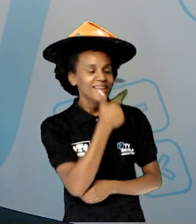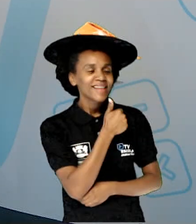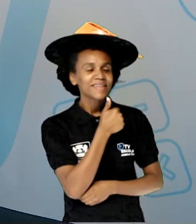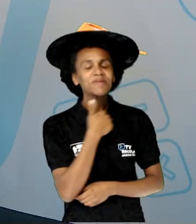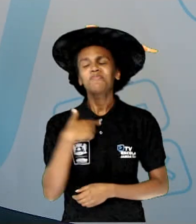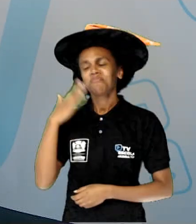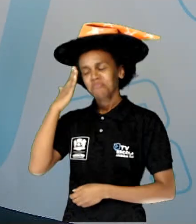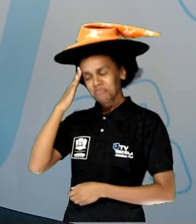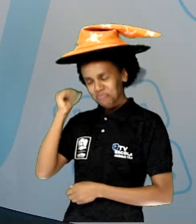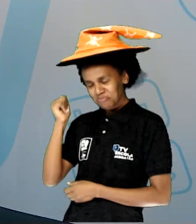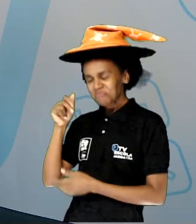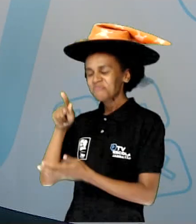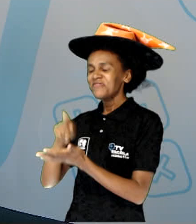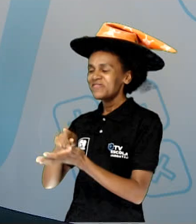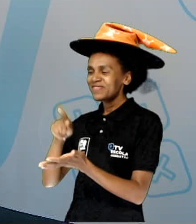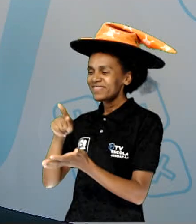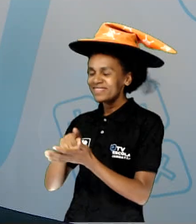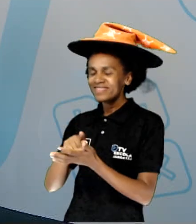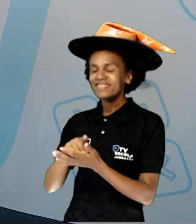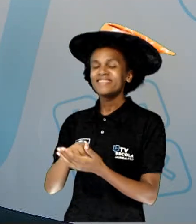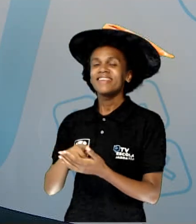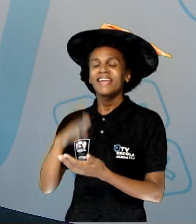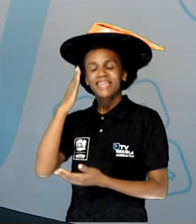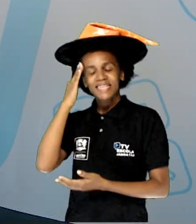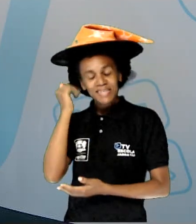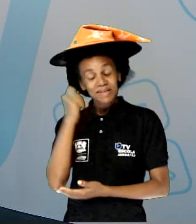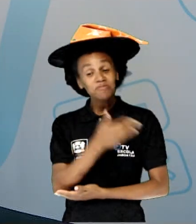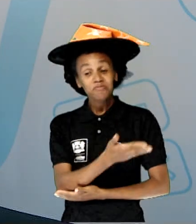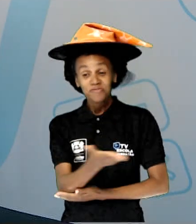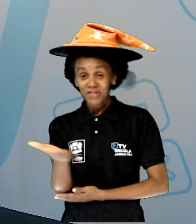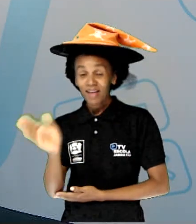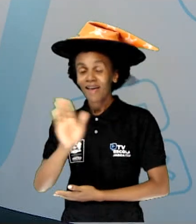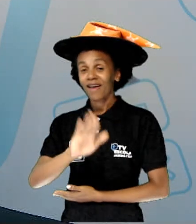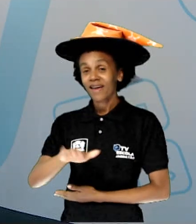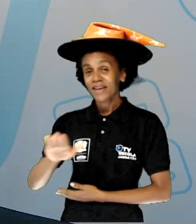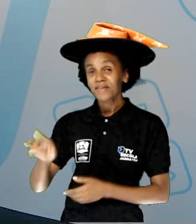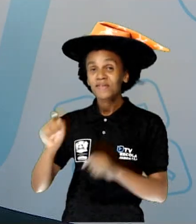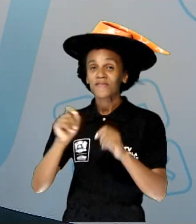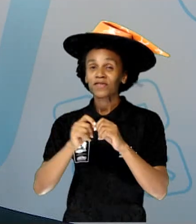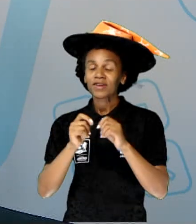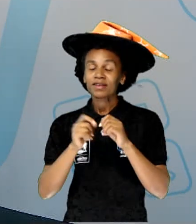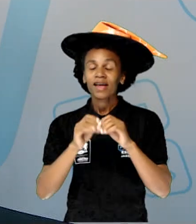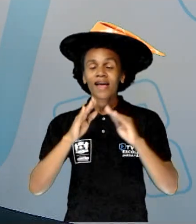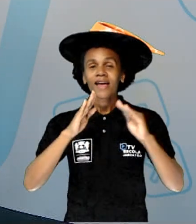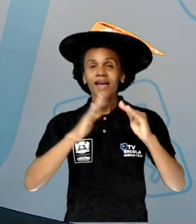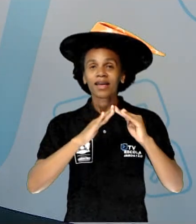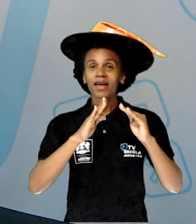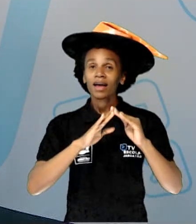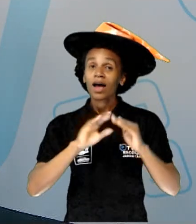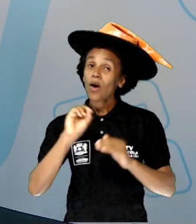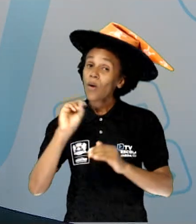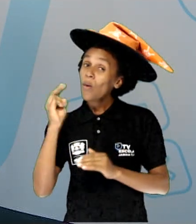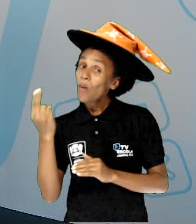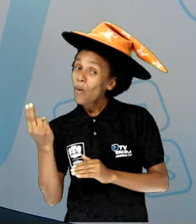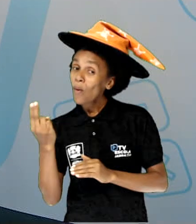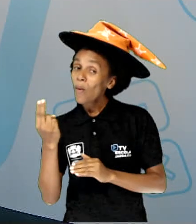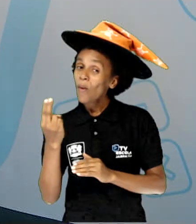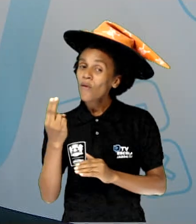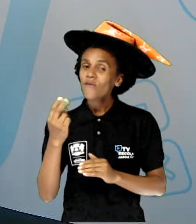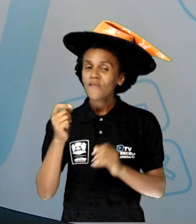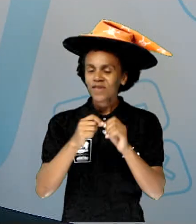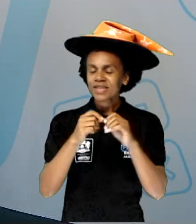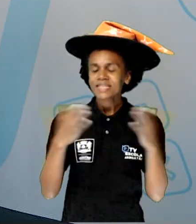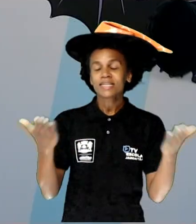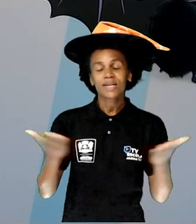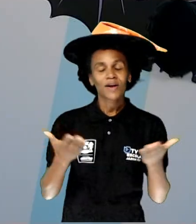eu tenho certeza disso E tenho certeza também crianças que quando vocês forem fazer em casa ou para quem já tá fazendo agora vai